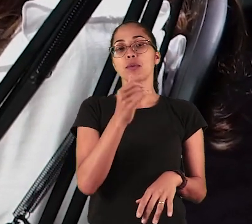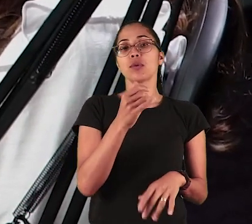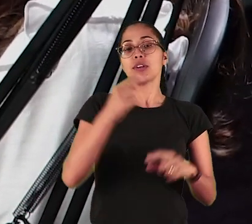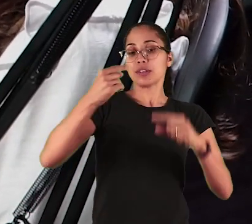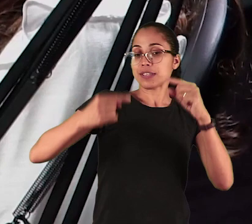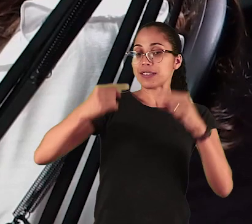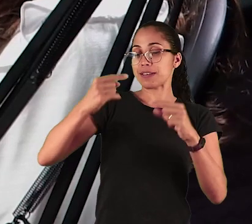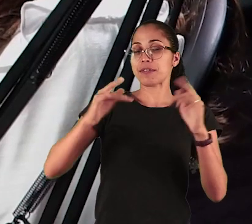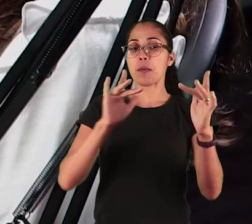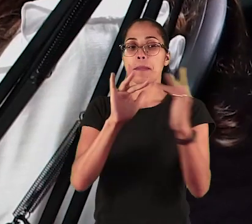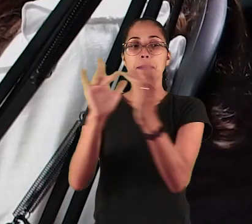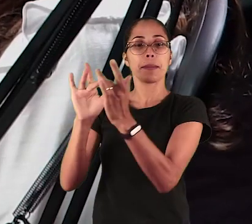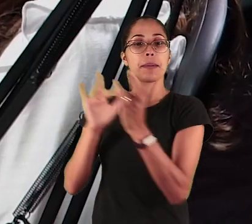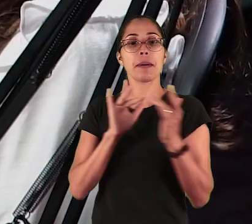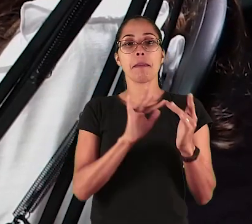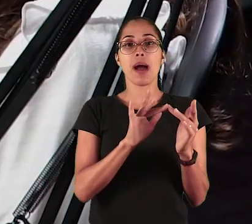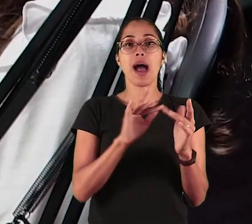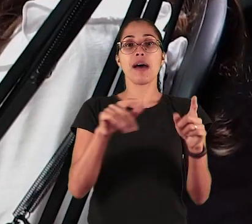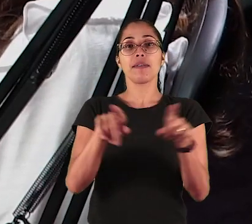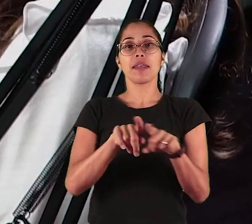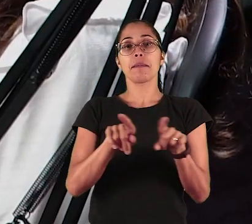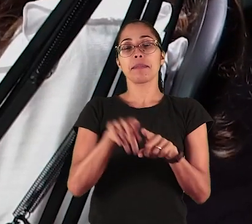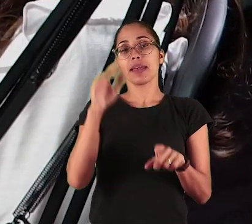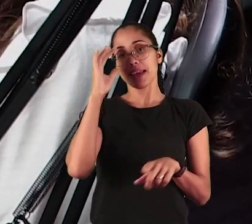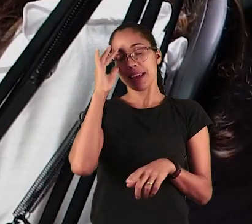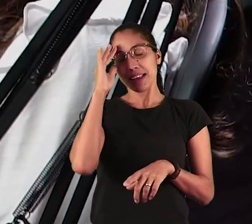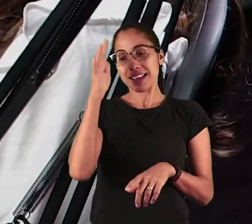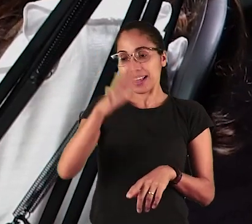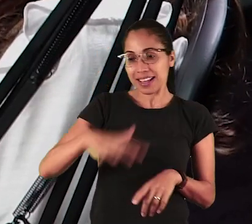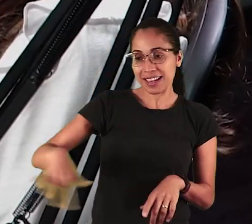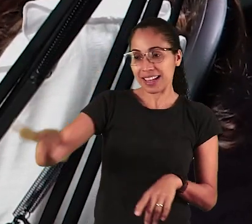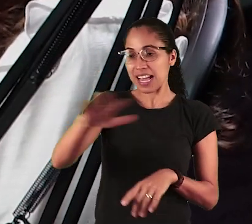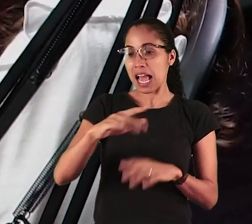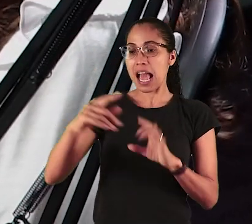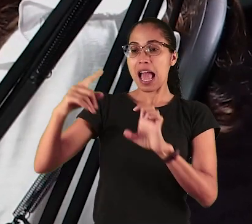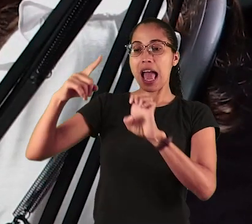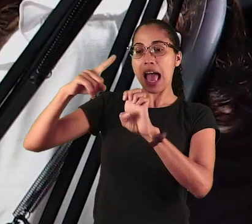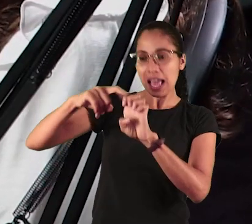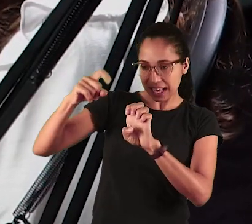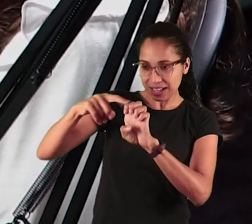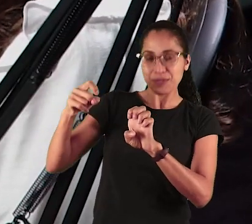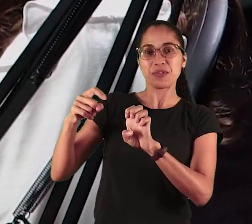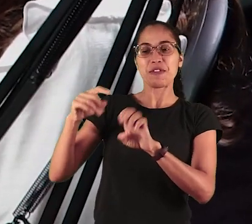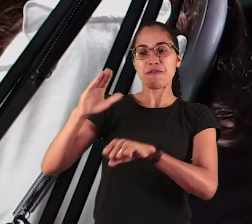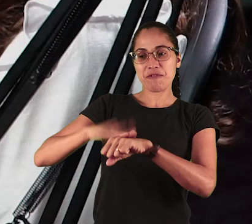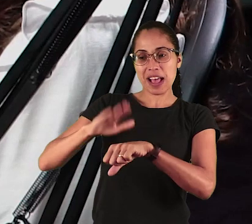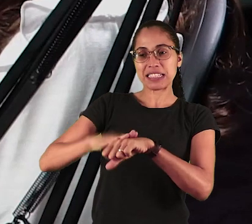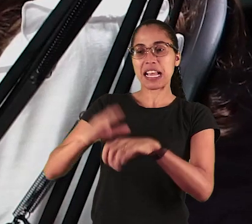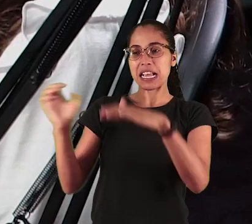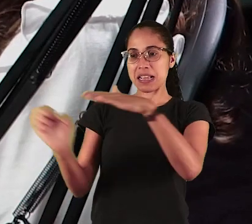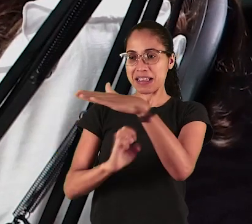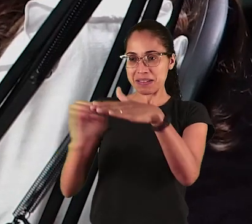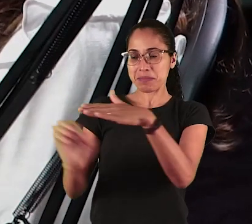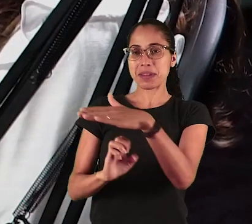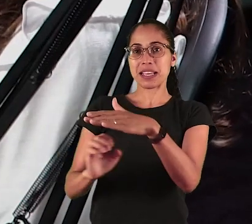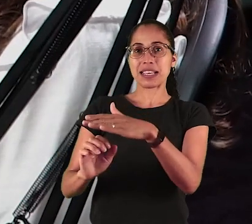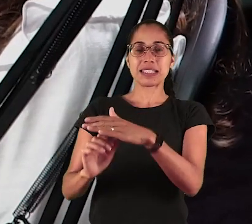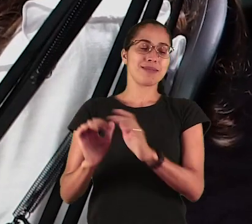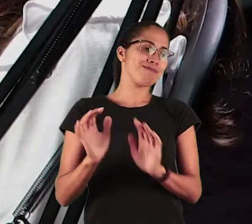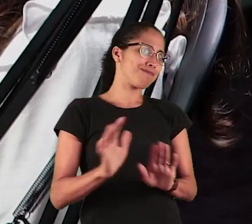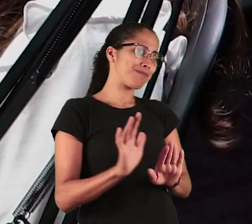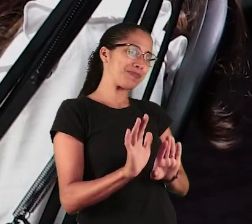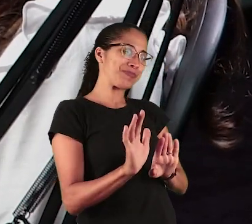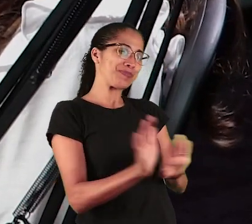esse desafio de falar poxa eu tô indo para uma estrutura que é muito mais empreendedora onde eu vou ter que fazer um negócio